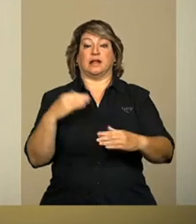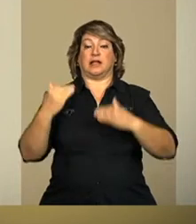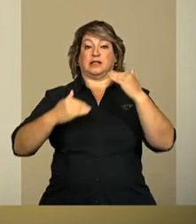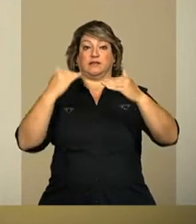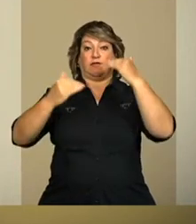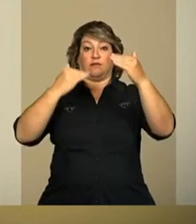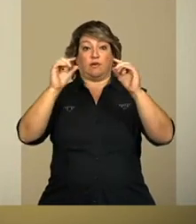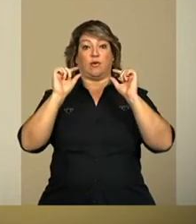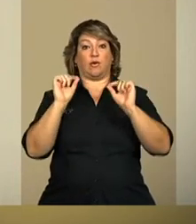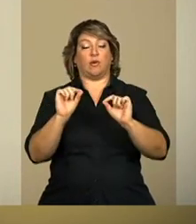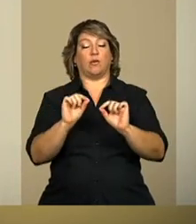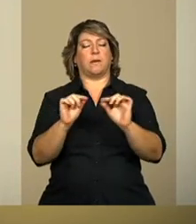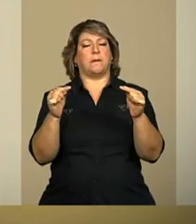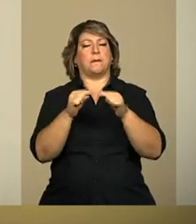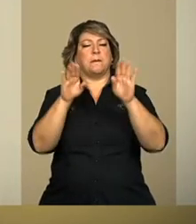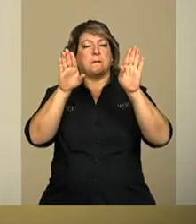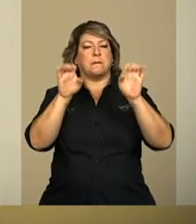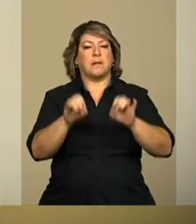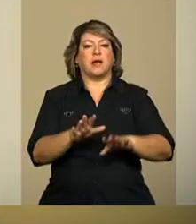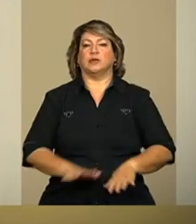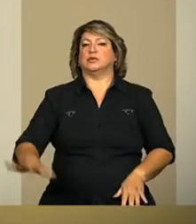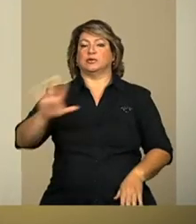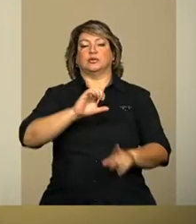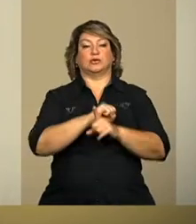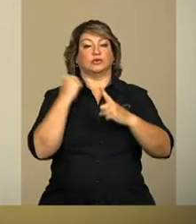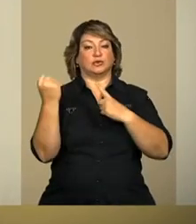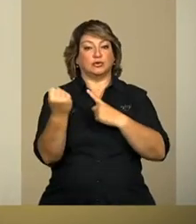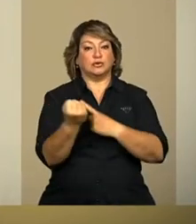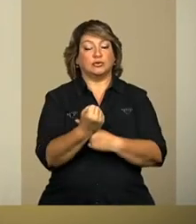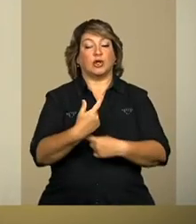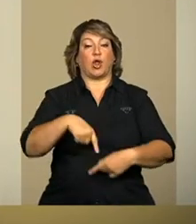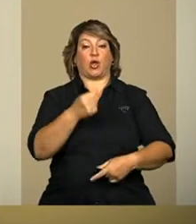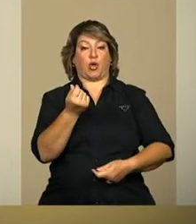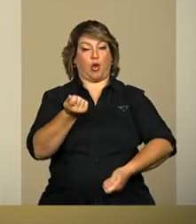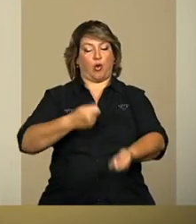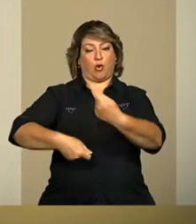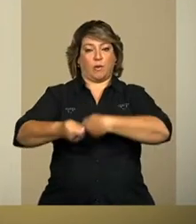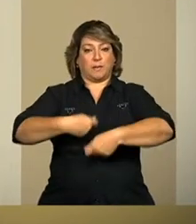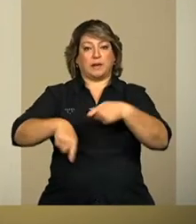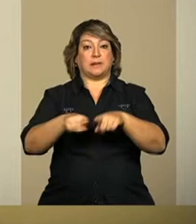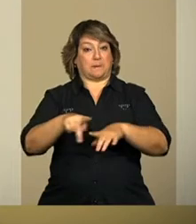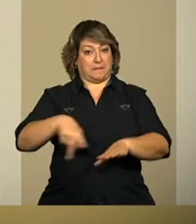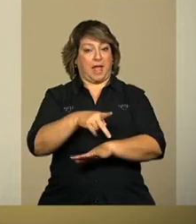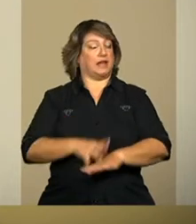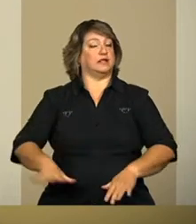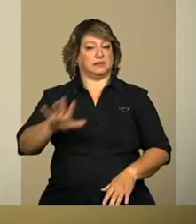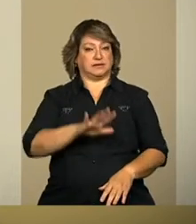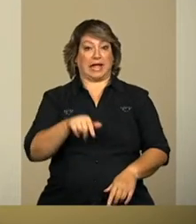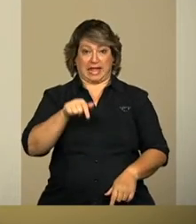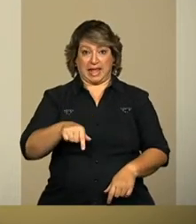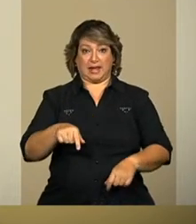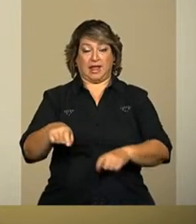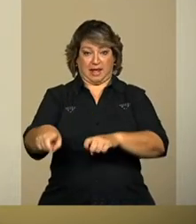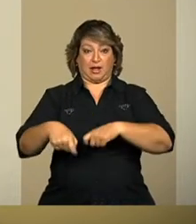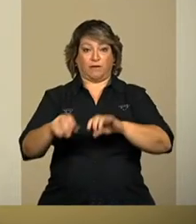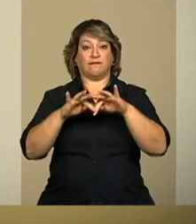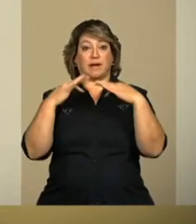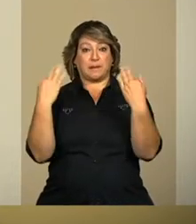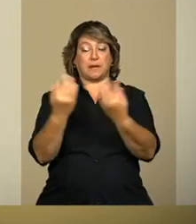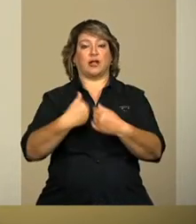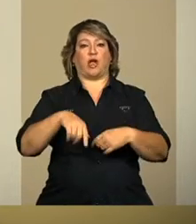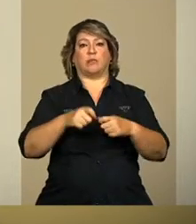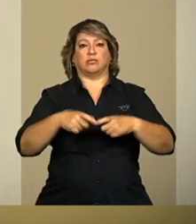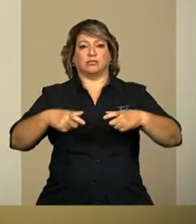desenvolvimento harmonioso de nossa sociedade de nossa economia de nosso país com a agricultura familiar nós